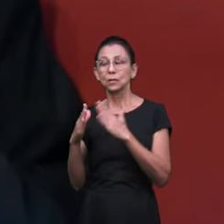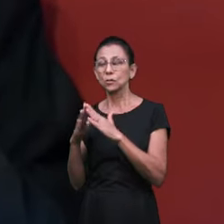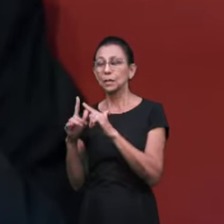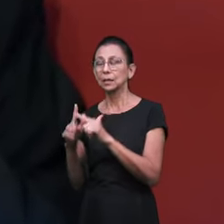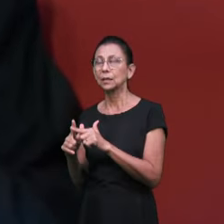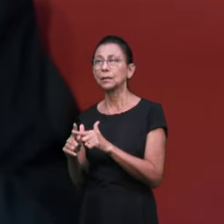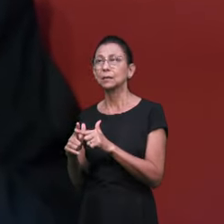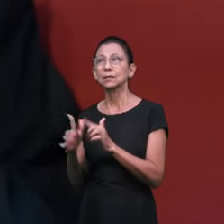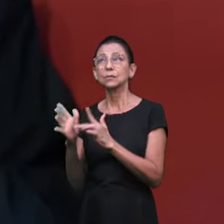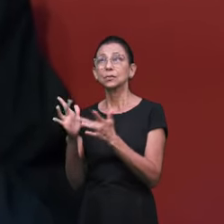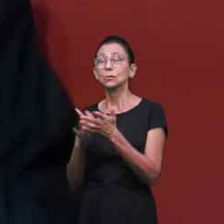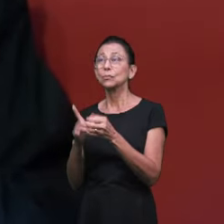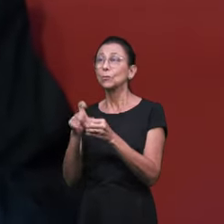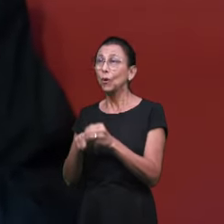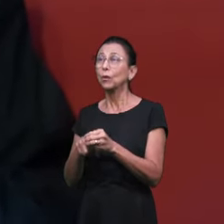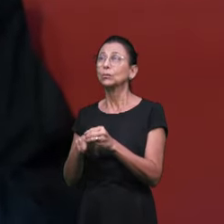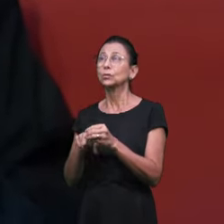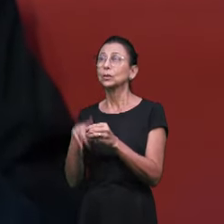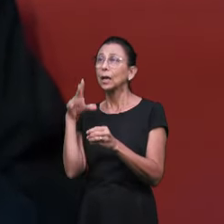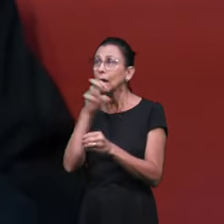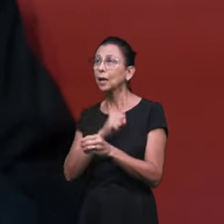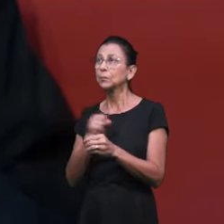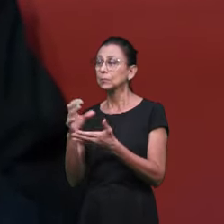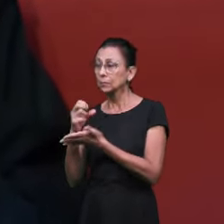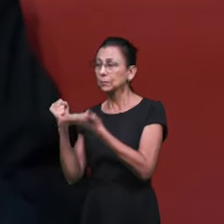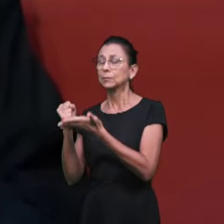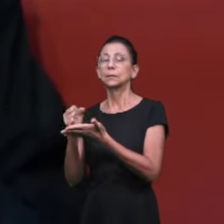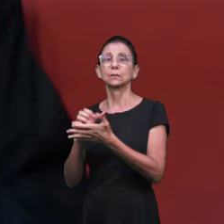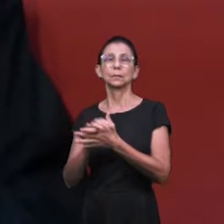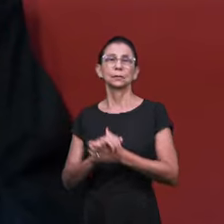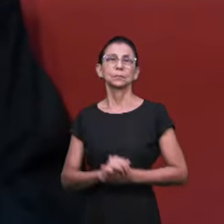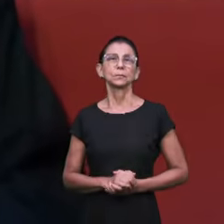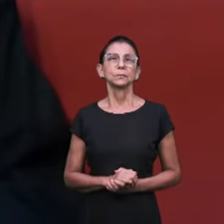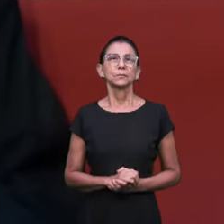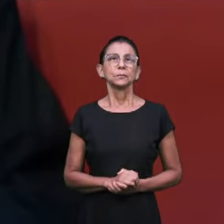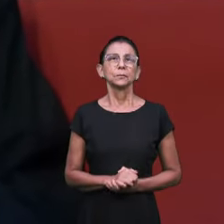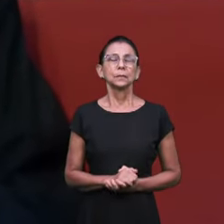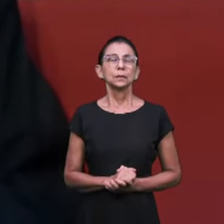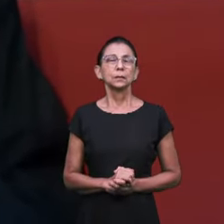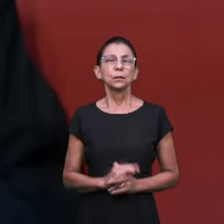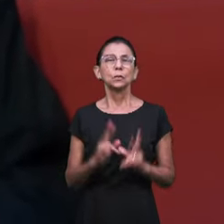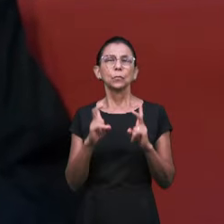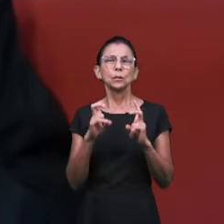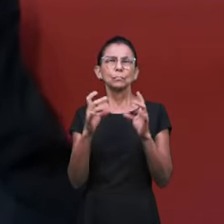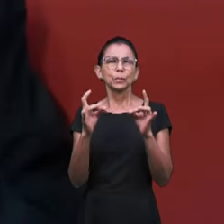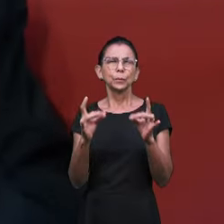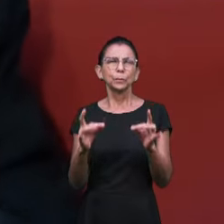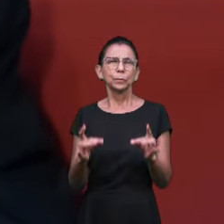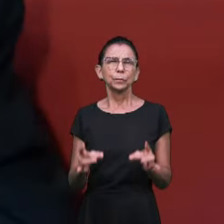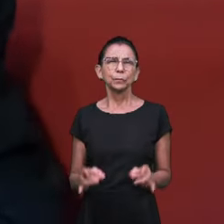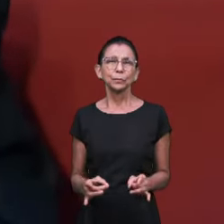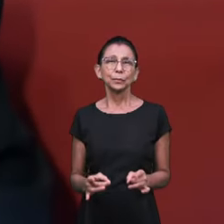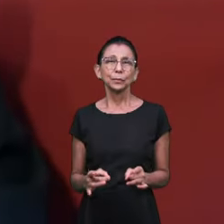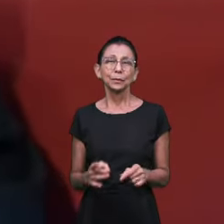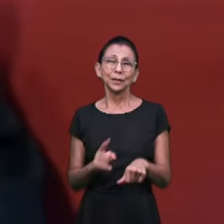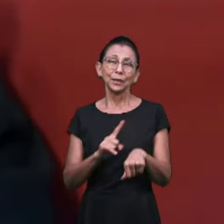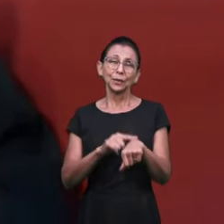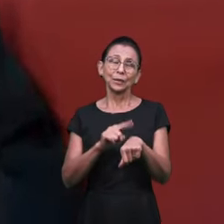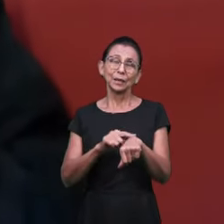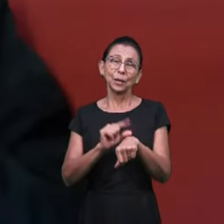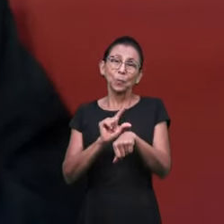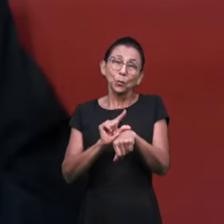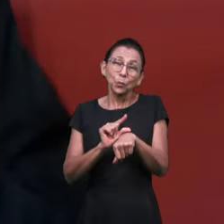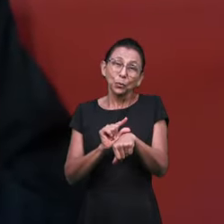para arrebatá-la. Então, trata-se de um assunto tão vasto para um tempo tão curto que nós